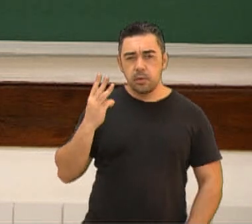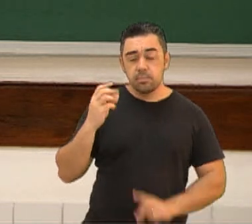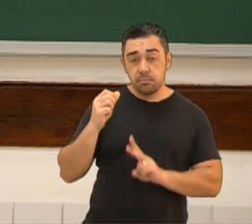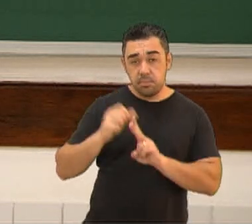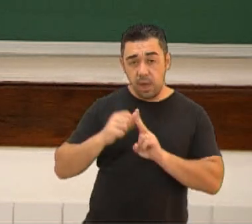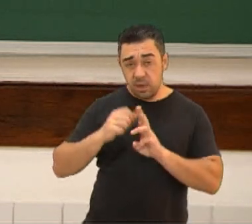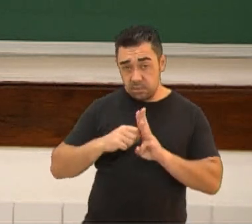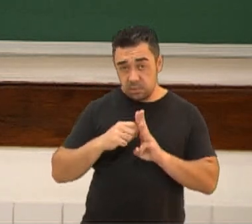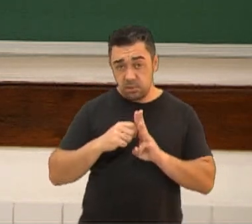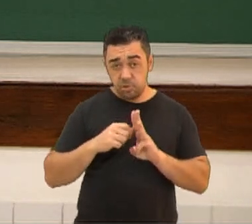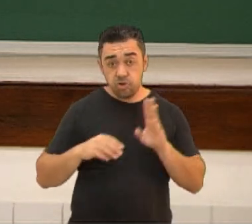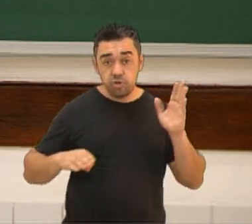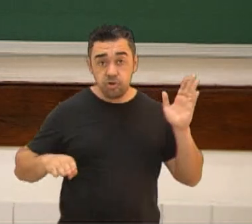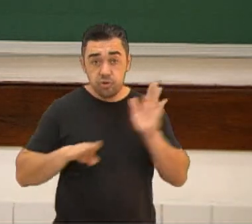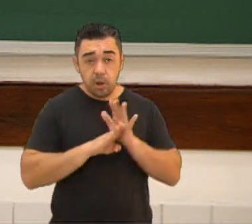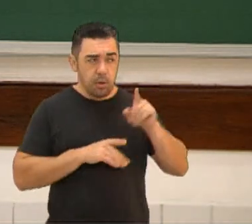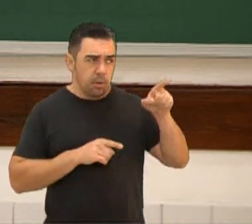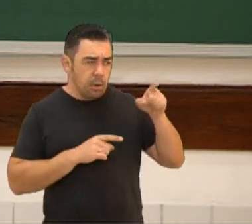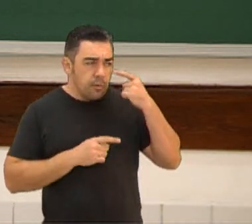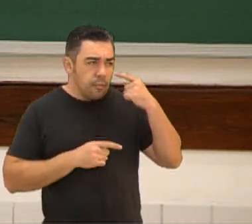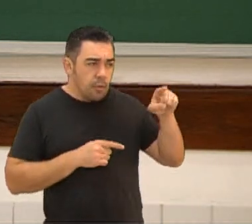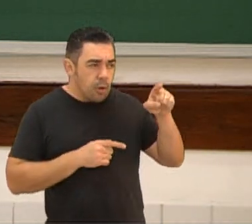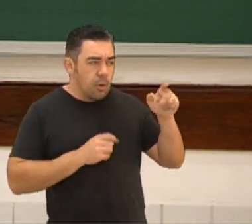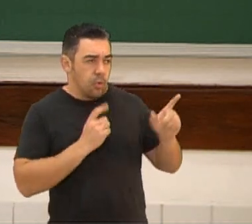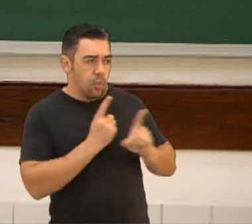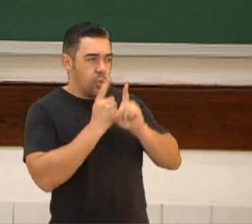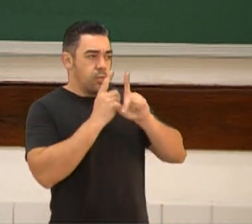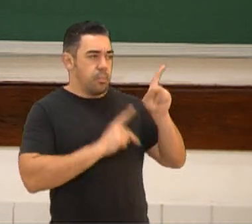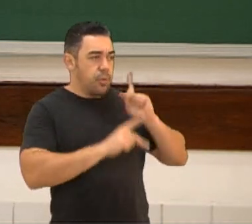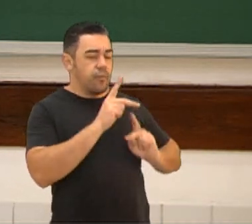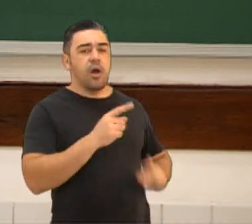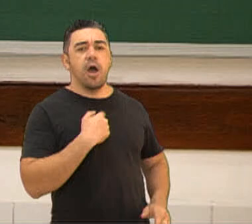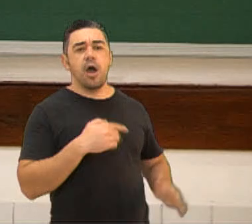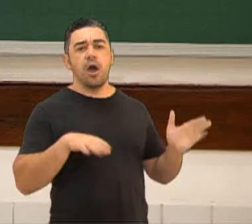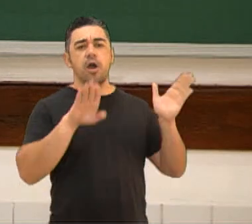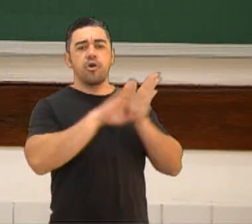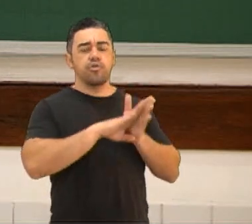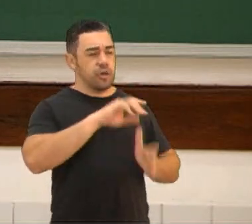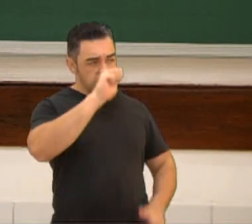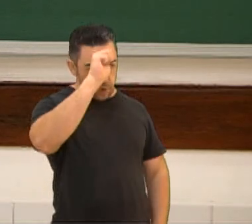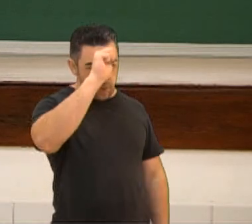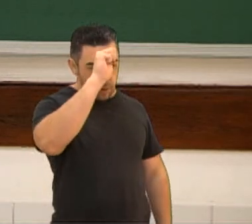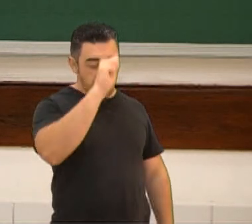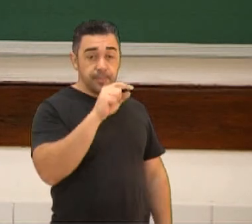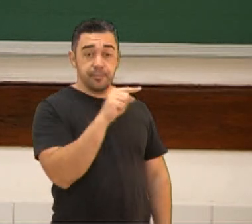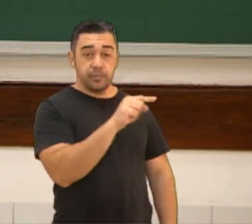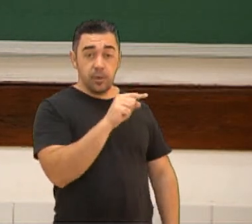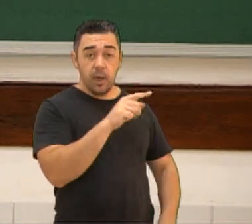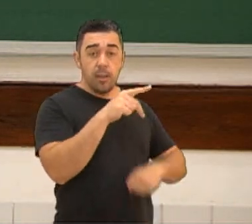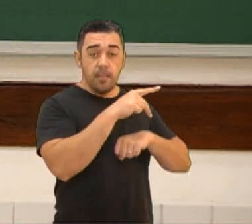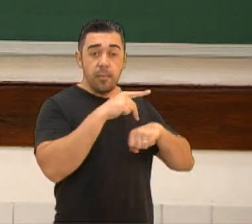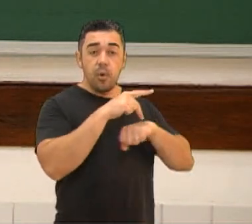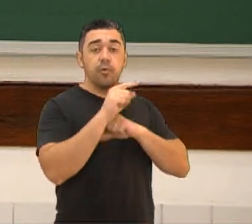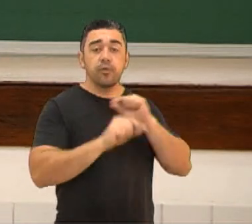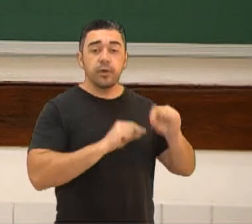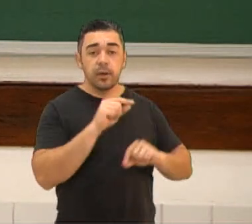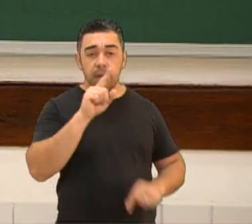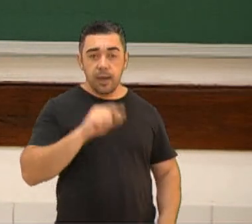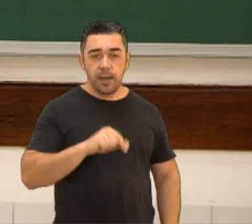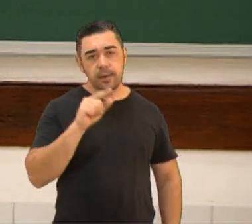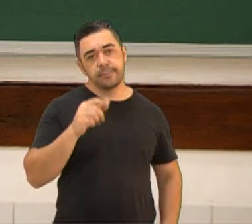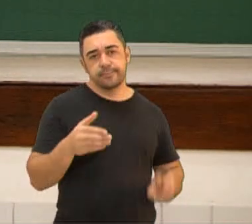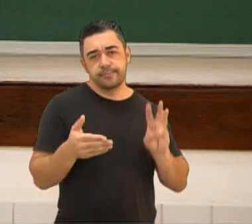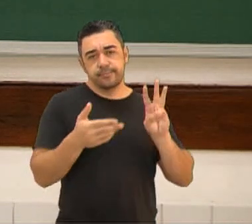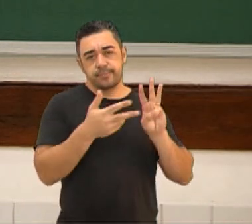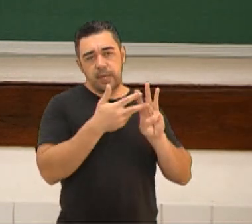ele chega lá, vê aquele povo e fala, estou nas Índias. E esse povo que vive aqui são os